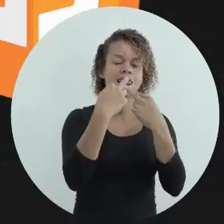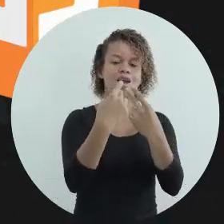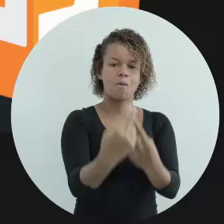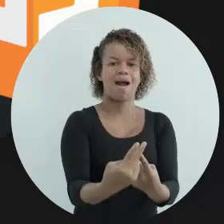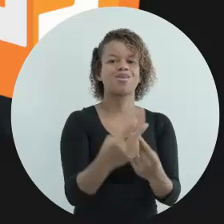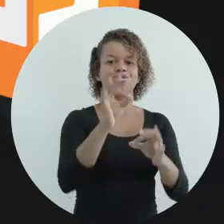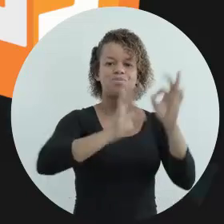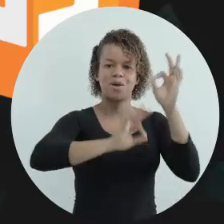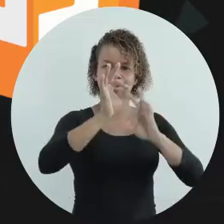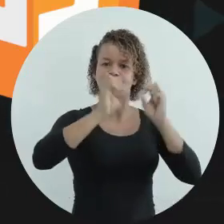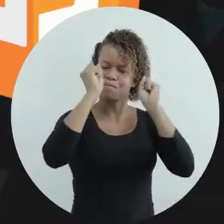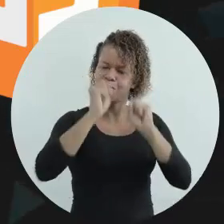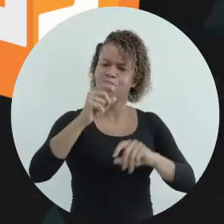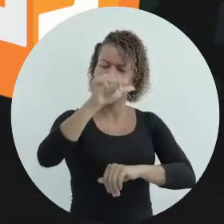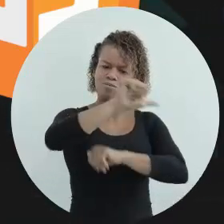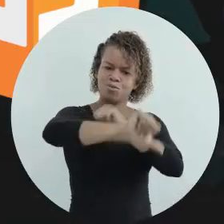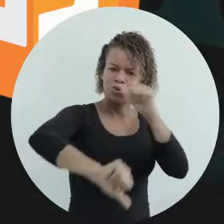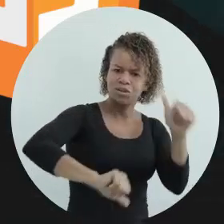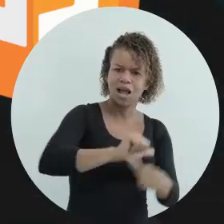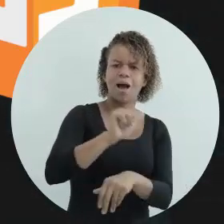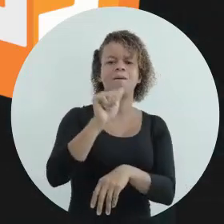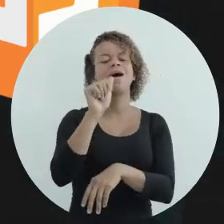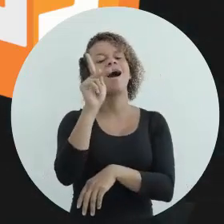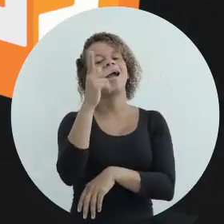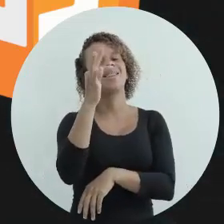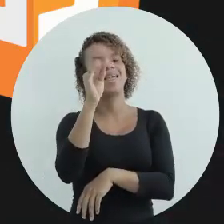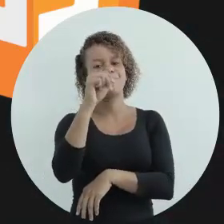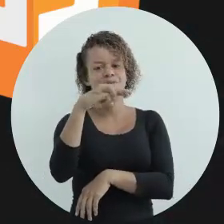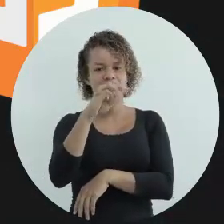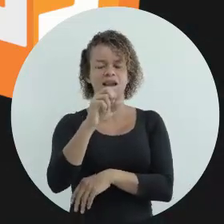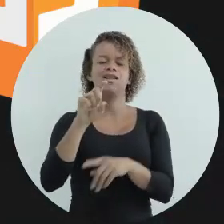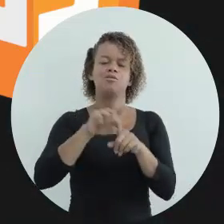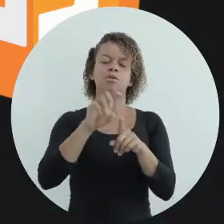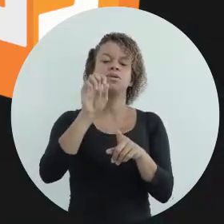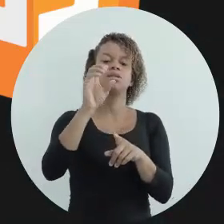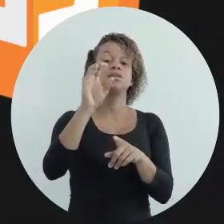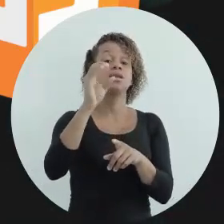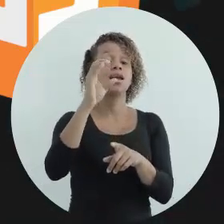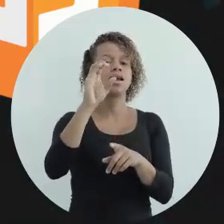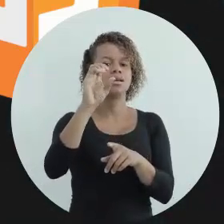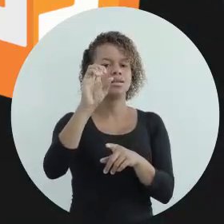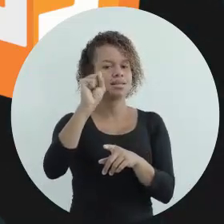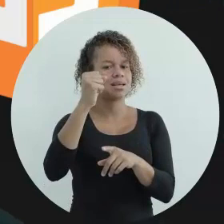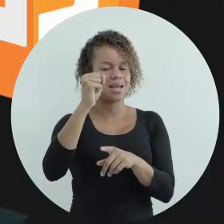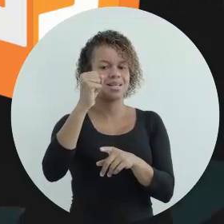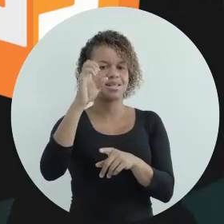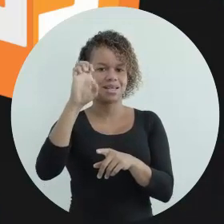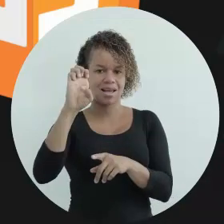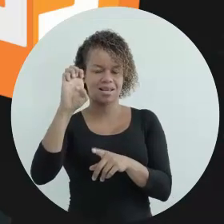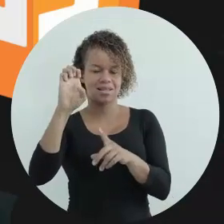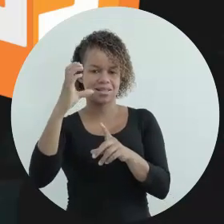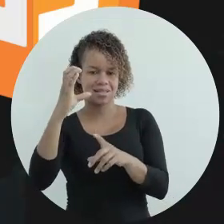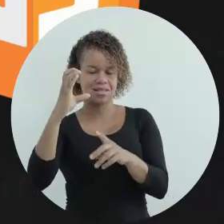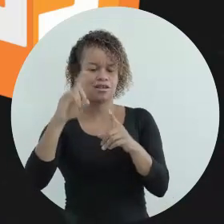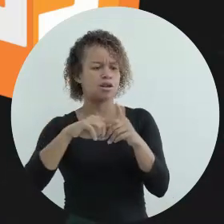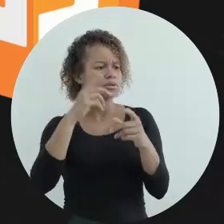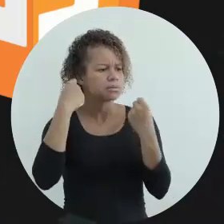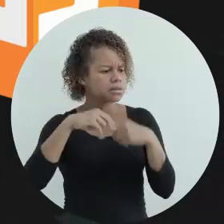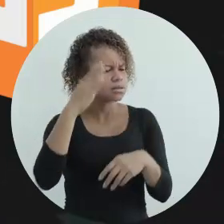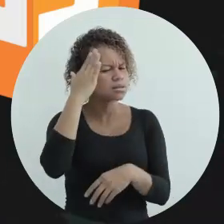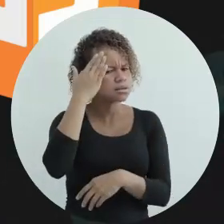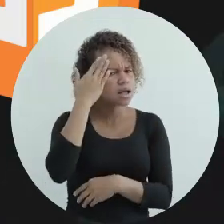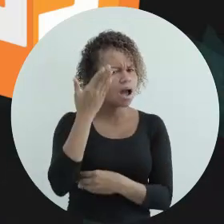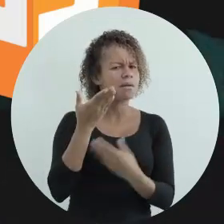tanto o HTML quanto modificar o CSS. Então, é muito importante que você saiba HTML, que você saiba CSS para